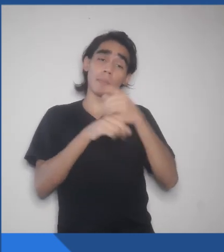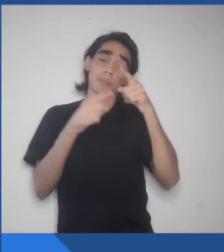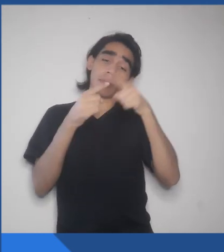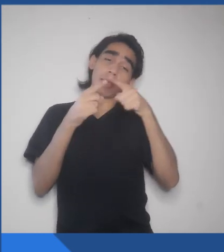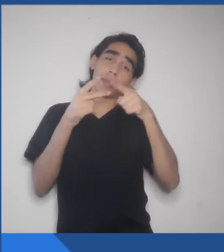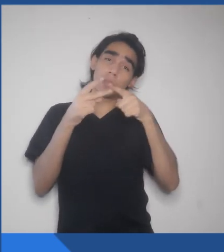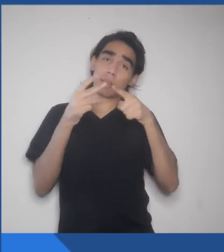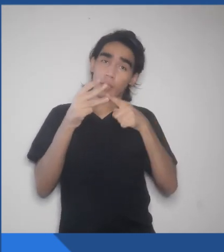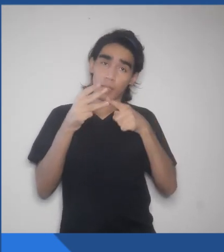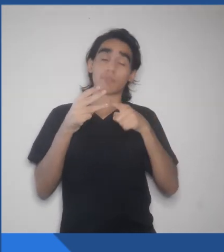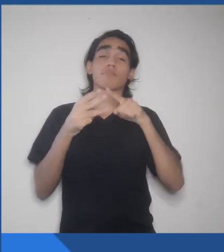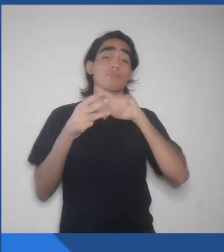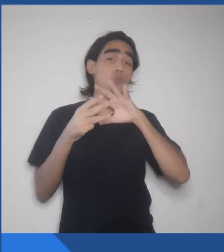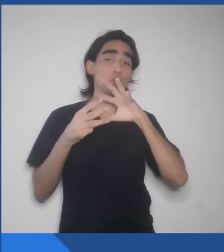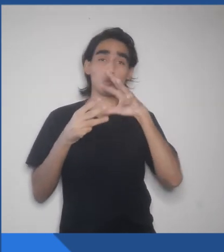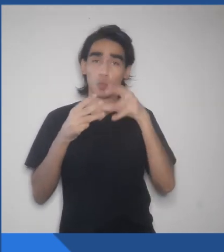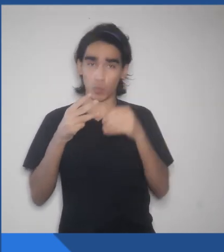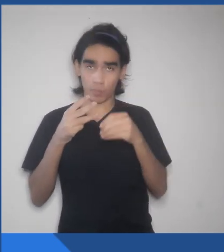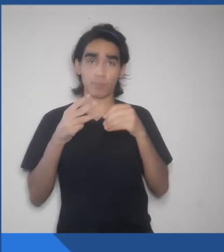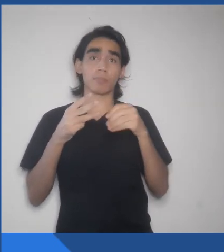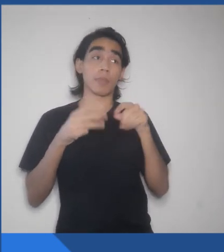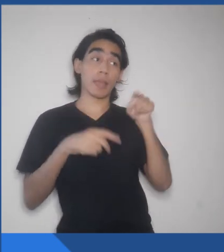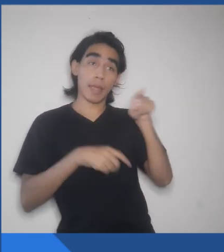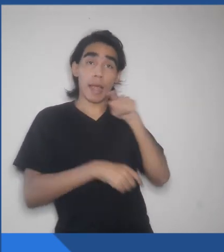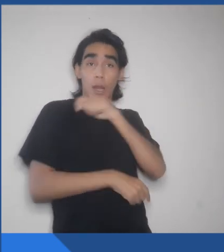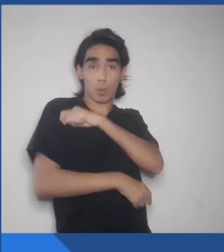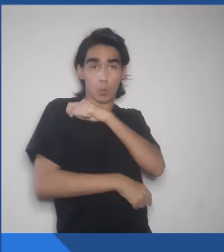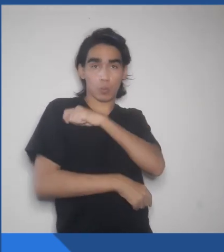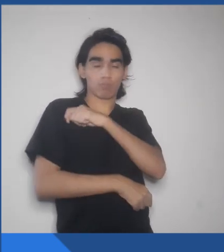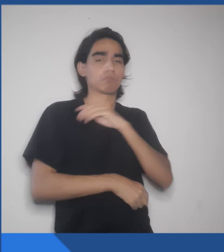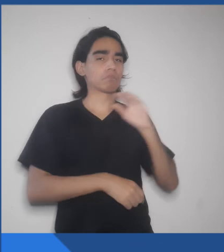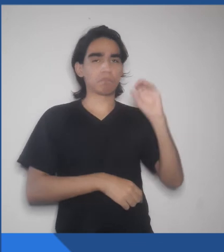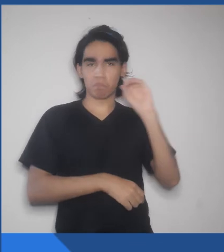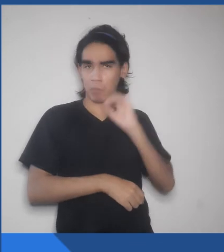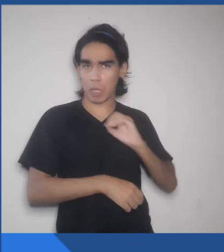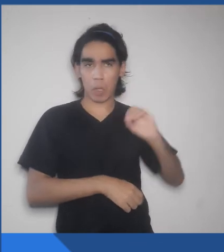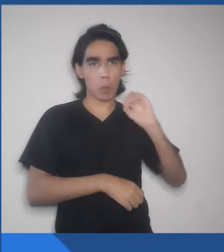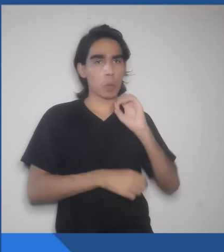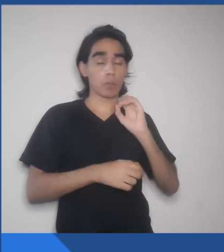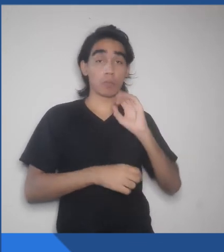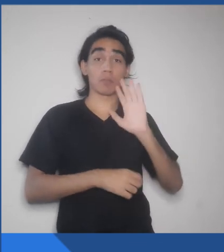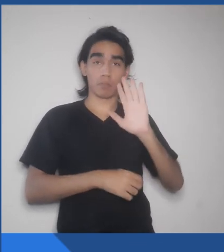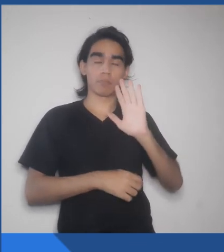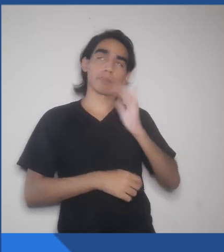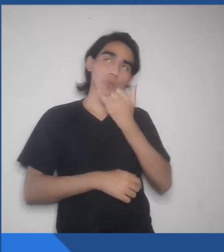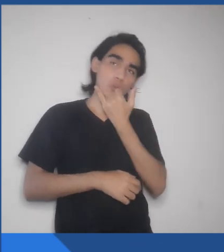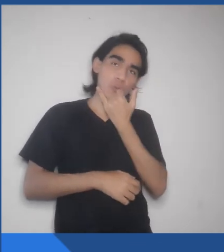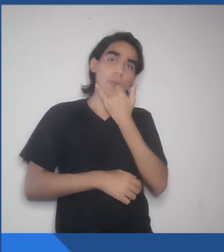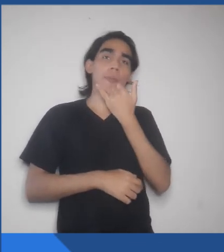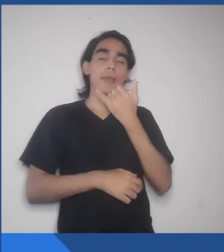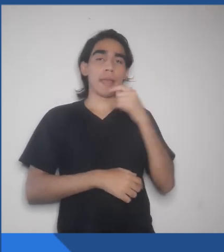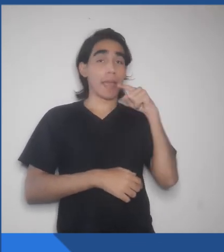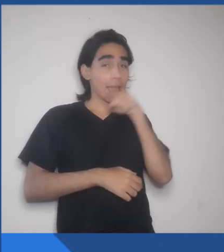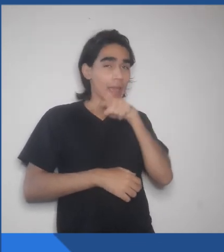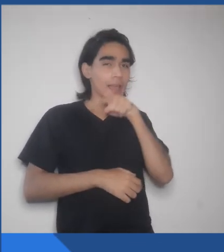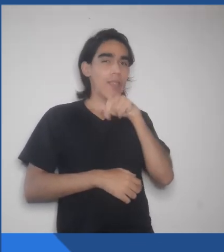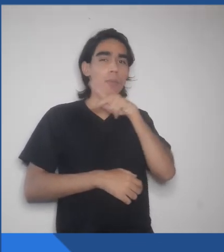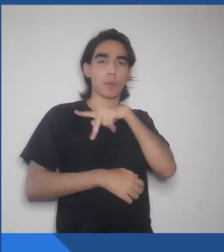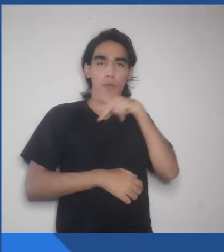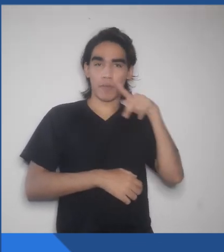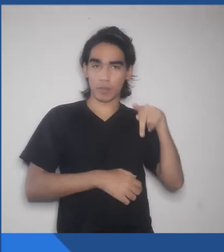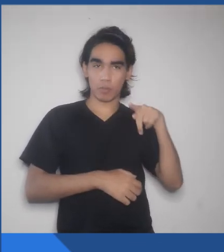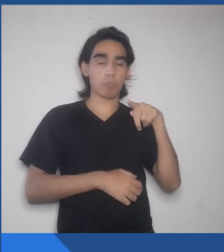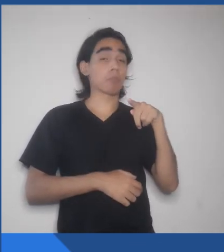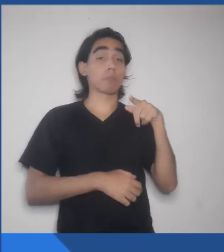grupos, de 3 turmas. Esse estudante aqui faz parte de nenhum grupo. Aliás, esse professor, né, é um outro usuário que eu